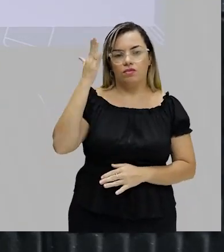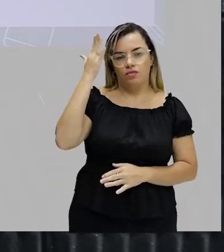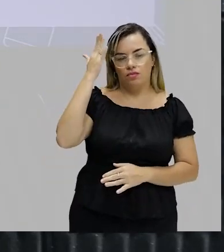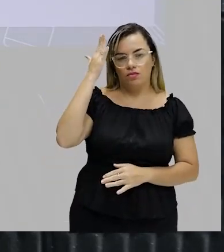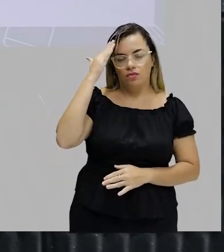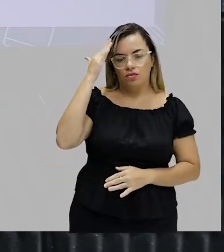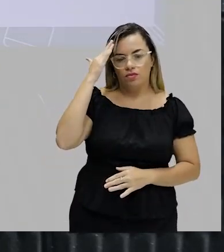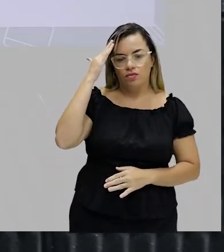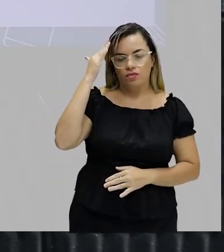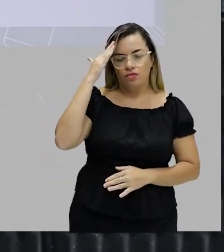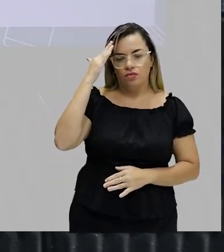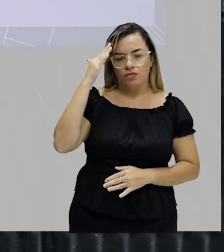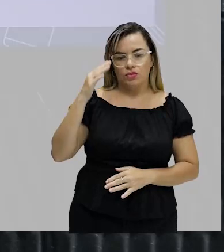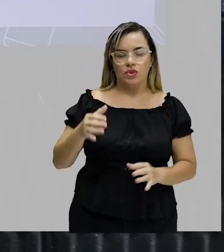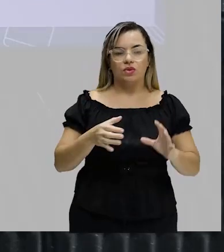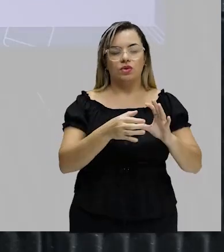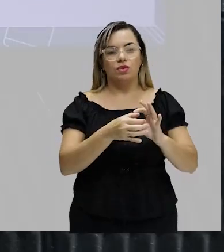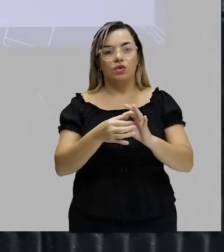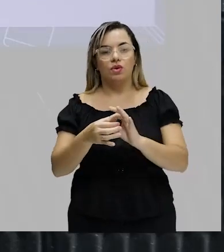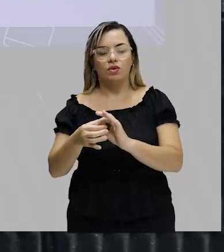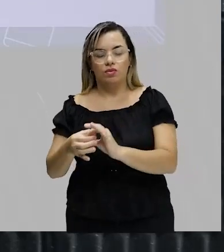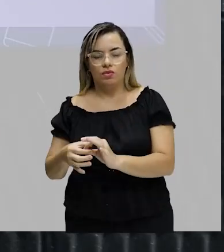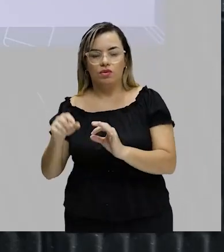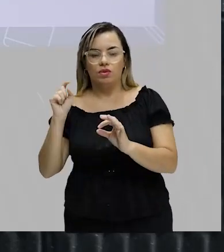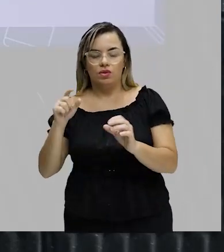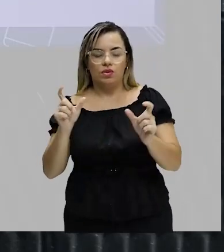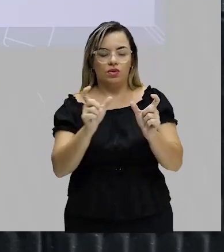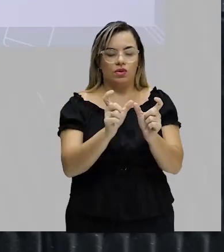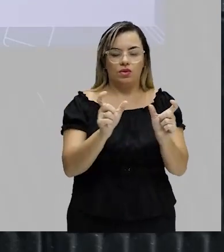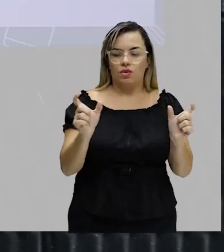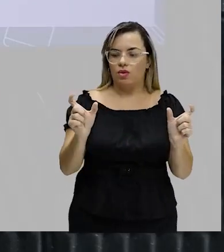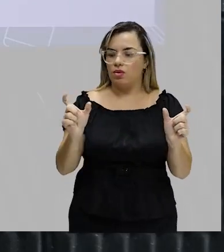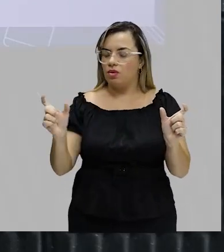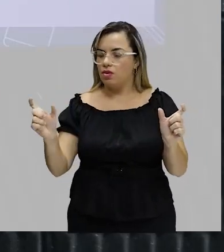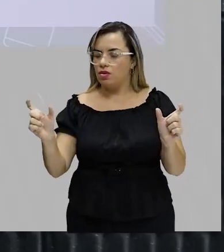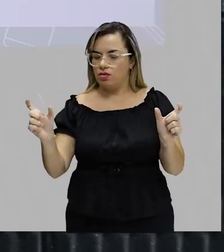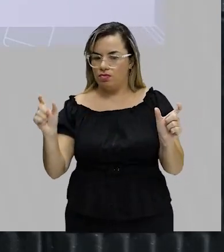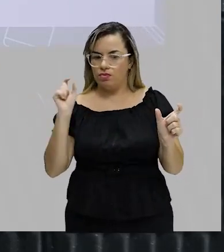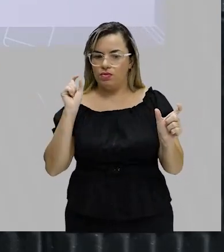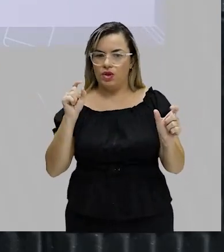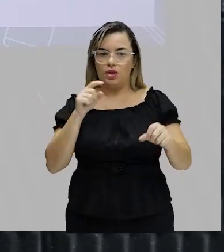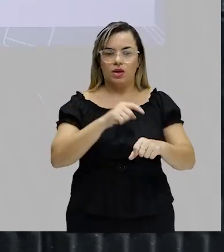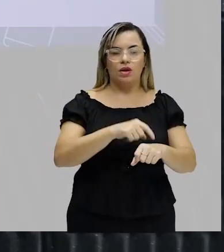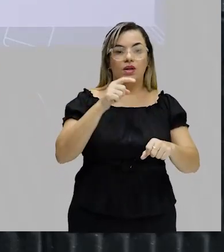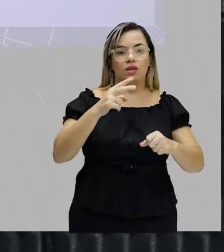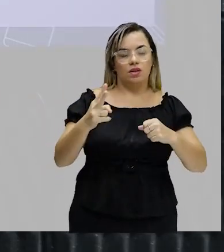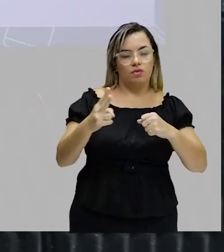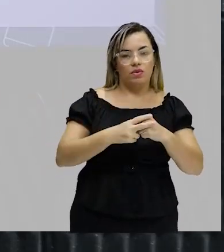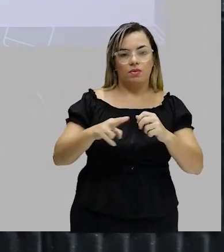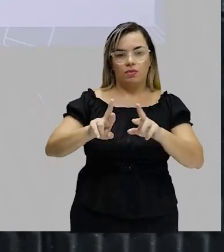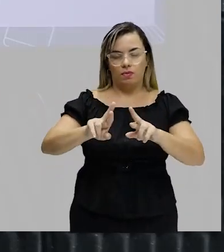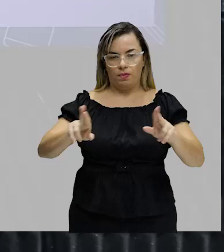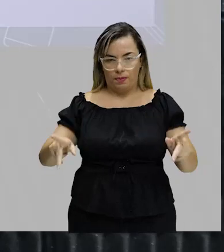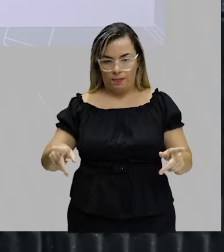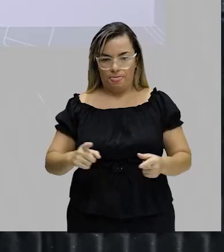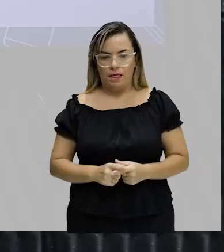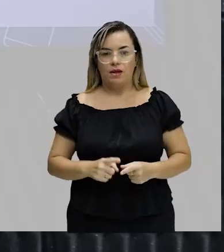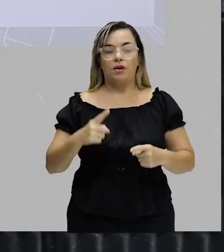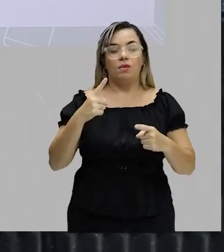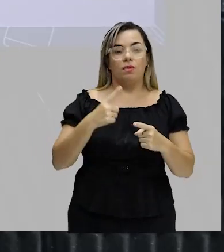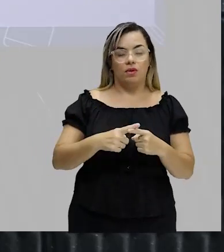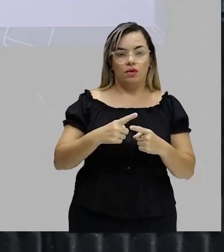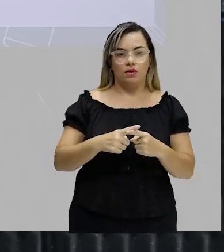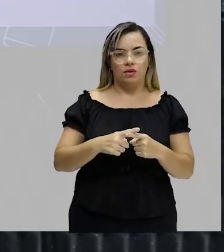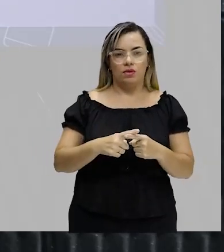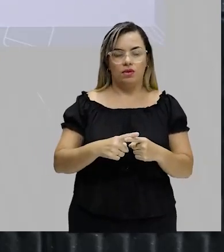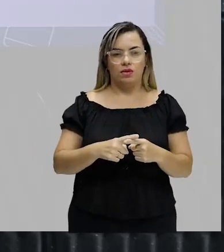entender qual contexto ou em qual situação eu devo usar aquele tempo verbal diferente. Porque como vocês já